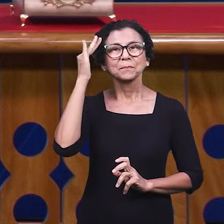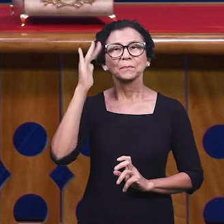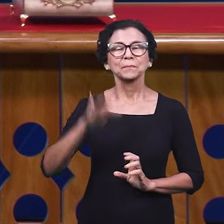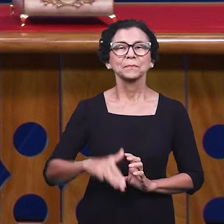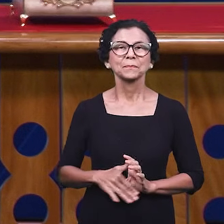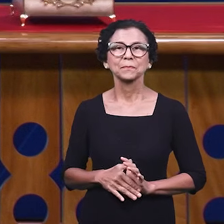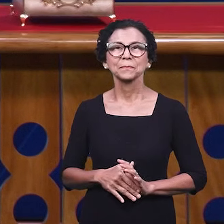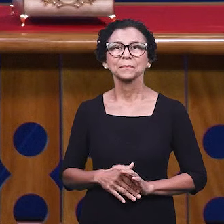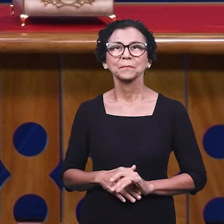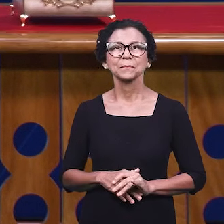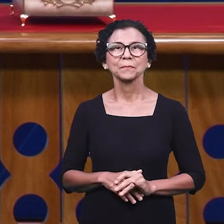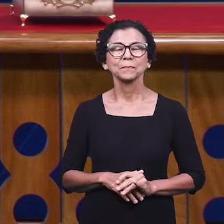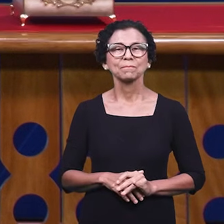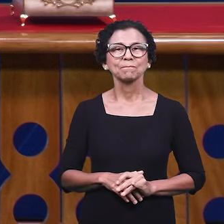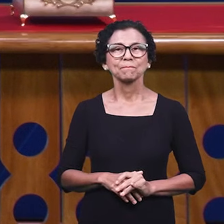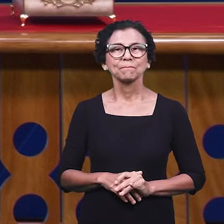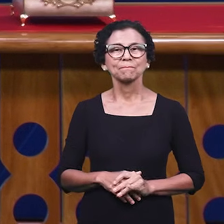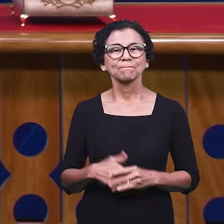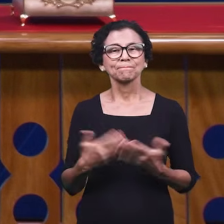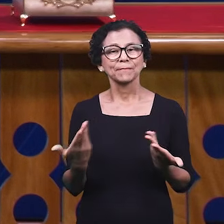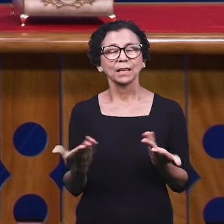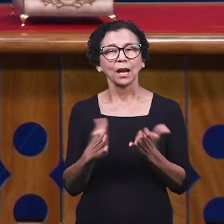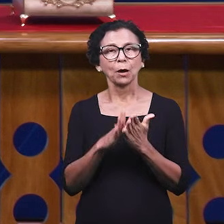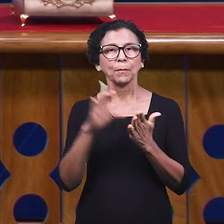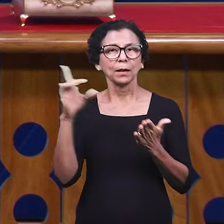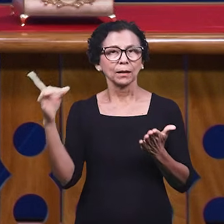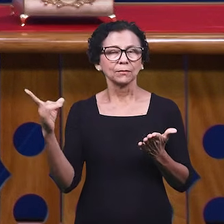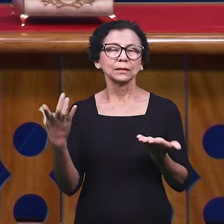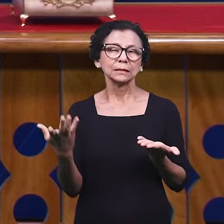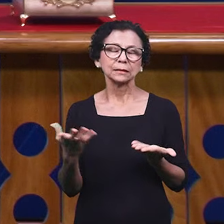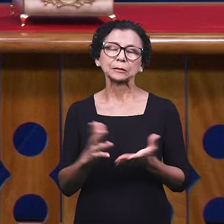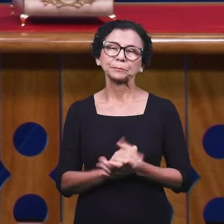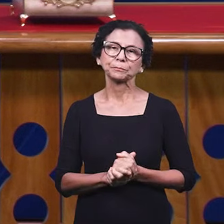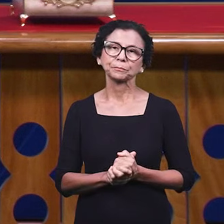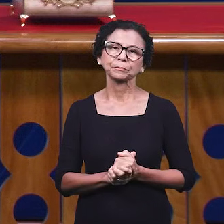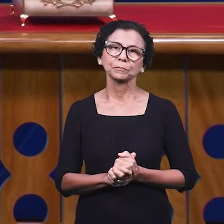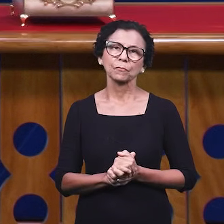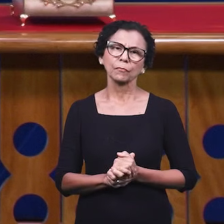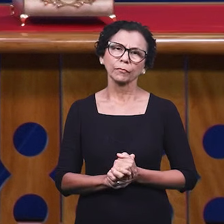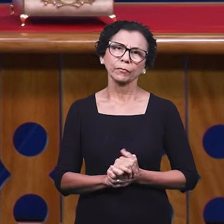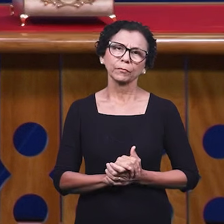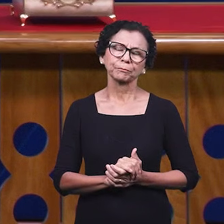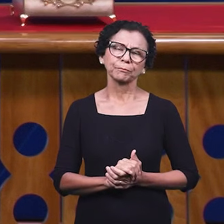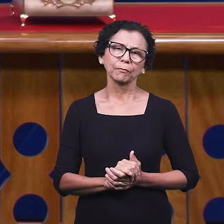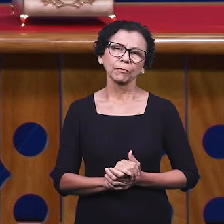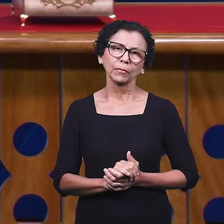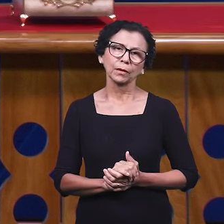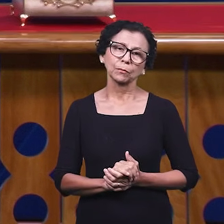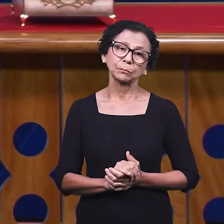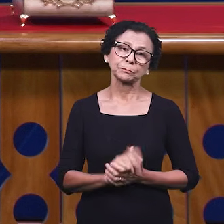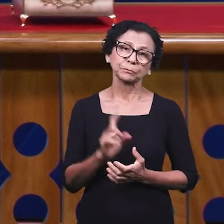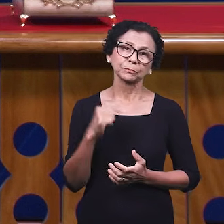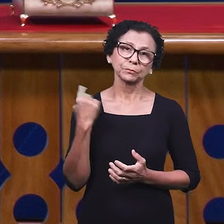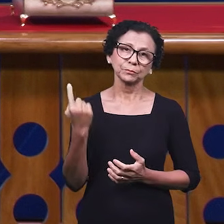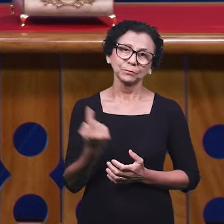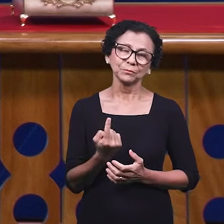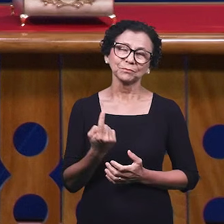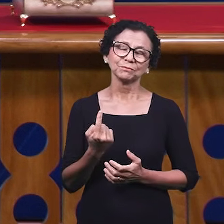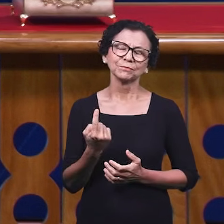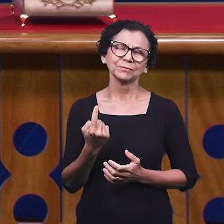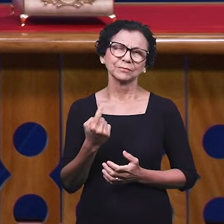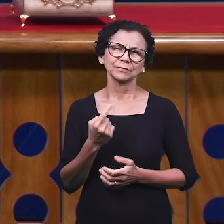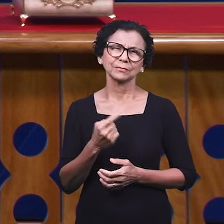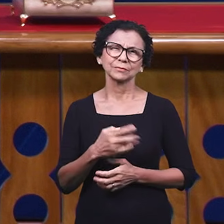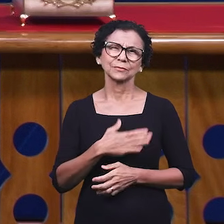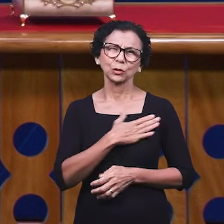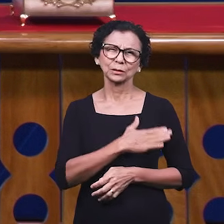disposição. Porque diante de situações adversas, que ninguém está livre disso. Nós temos, às vezes, o hábito de